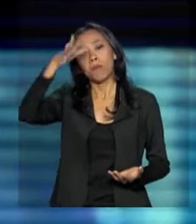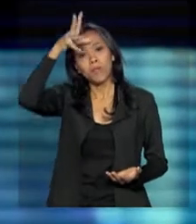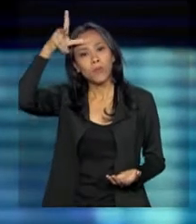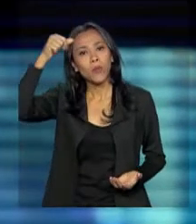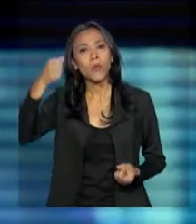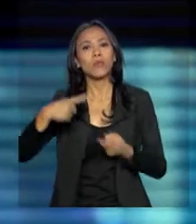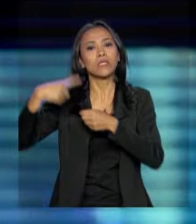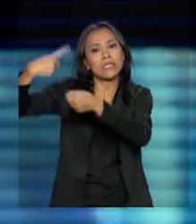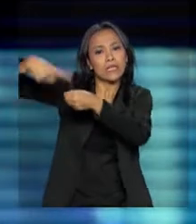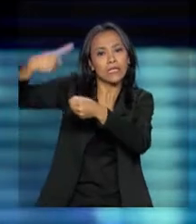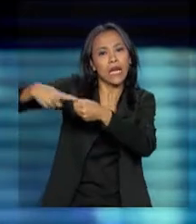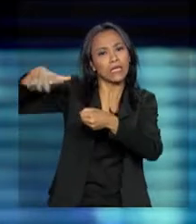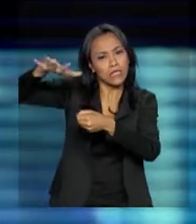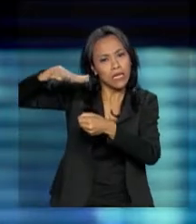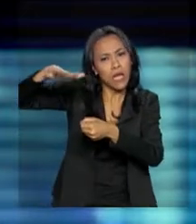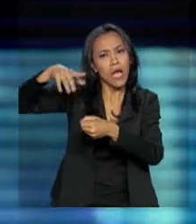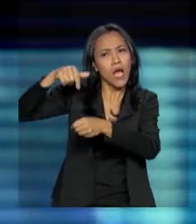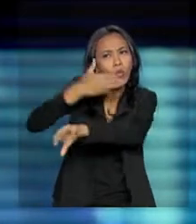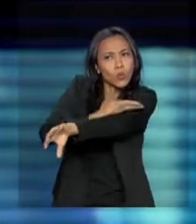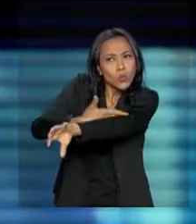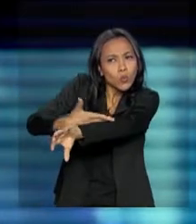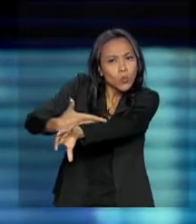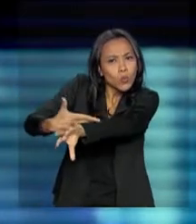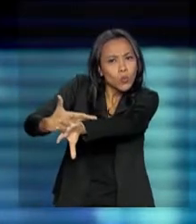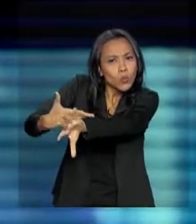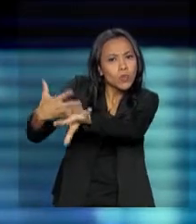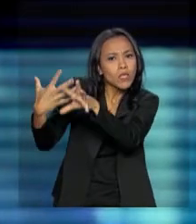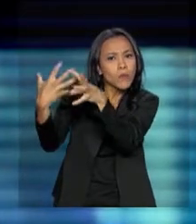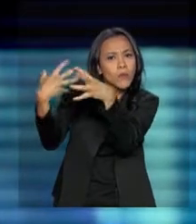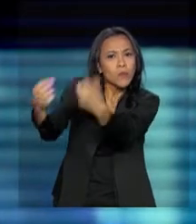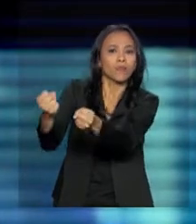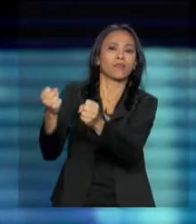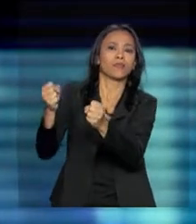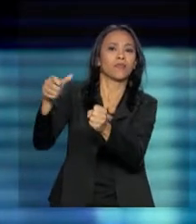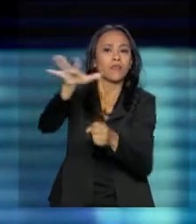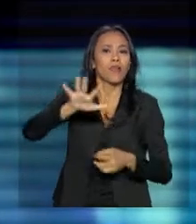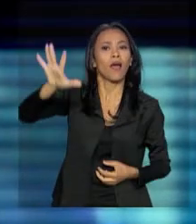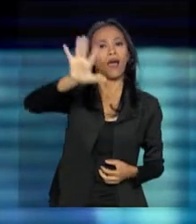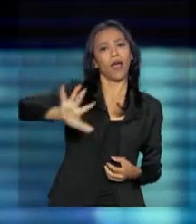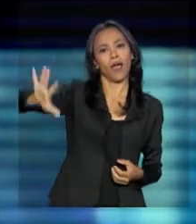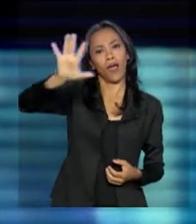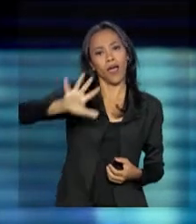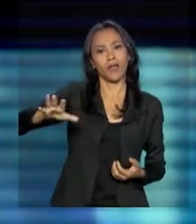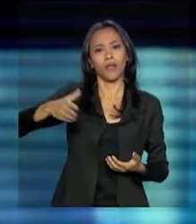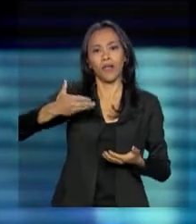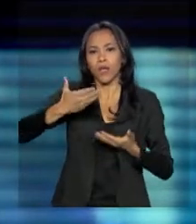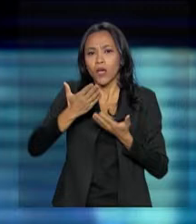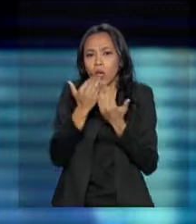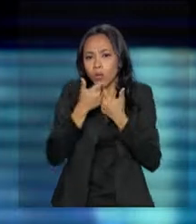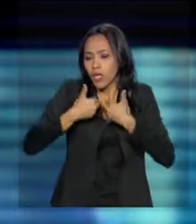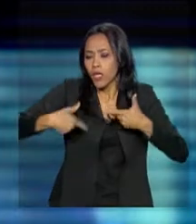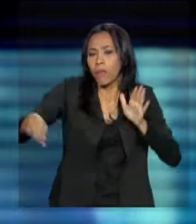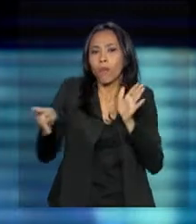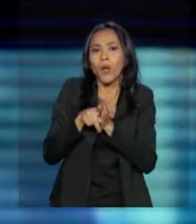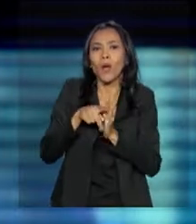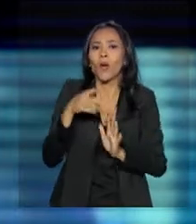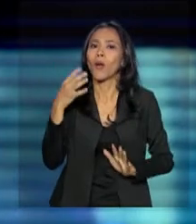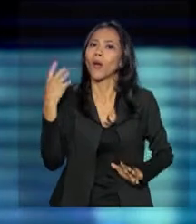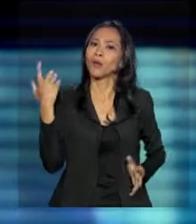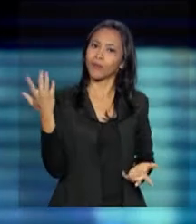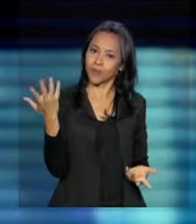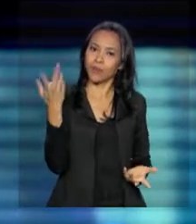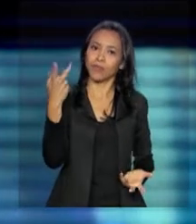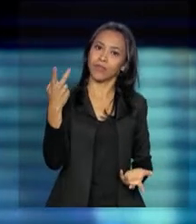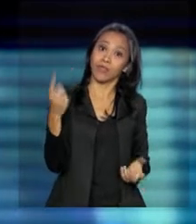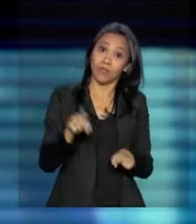muito dos costumes que estão aqui há arraigados por exemplo mate frio tv como eu chamo e o